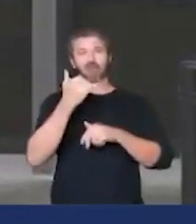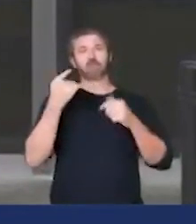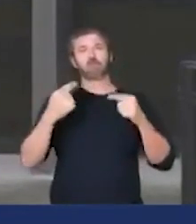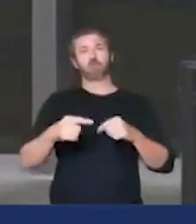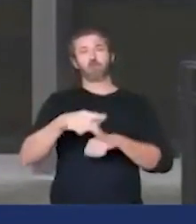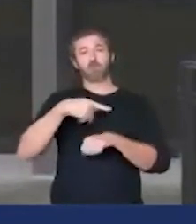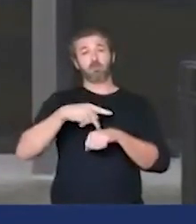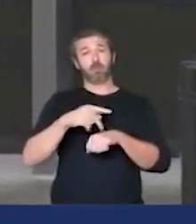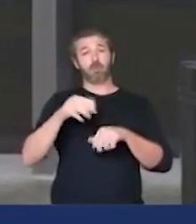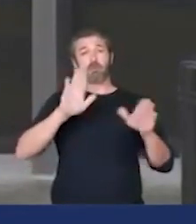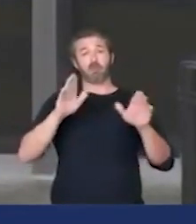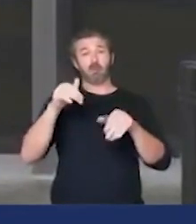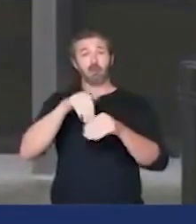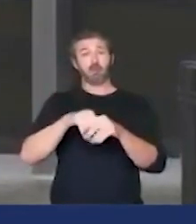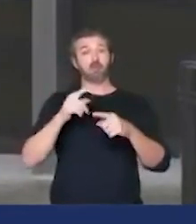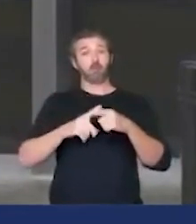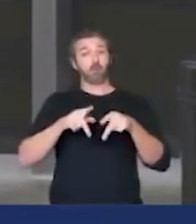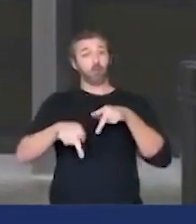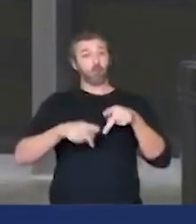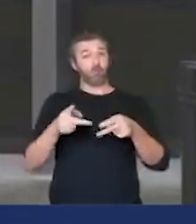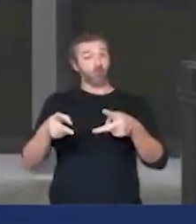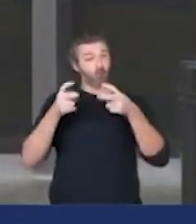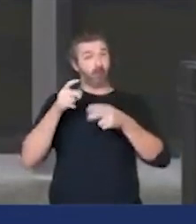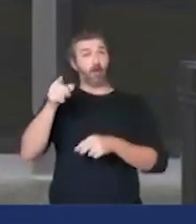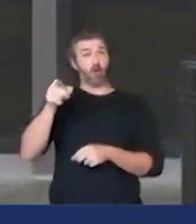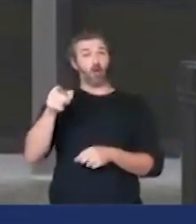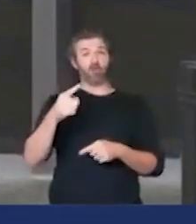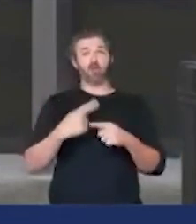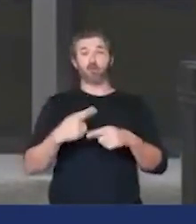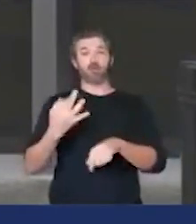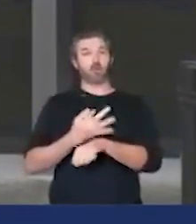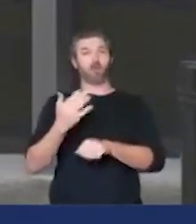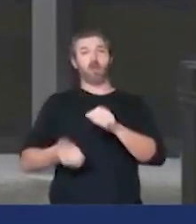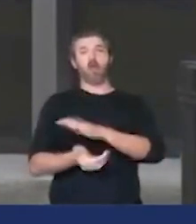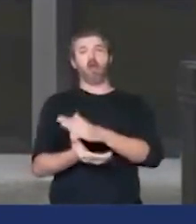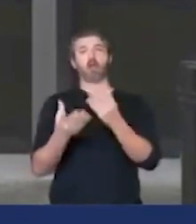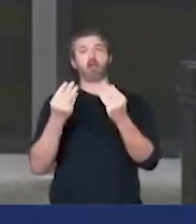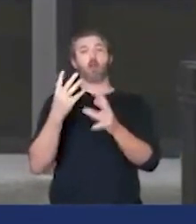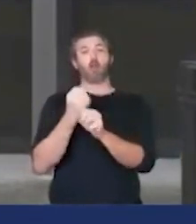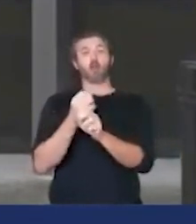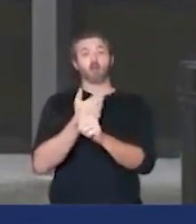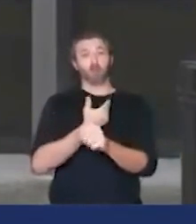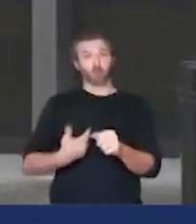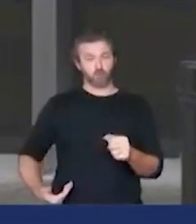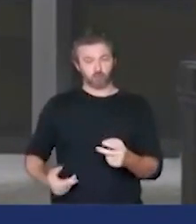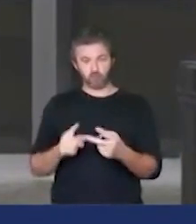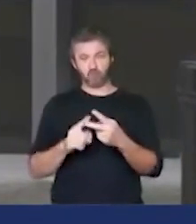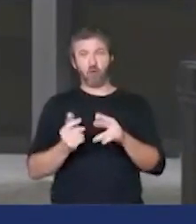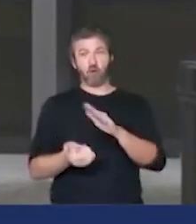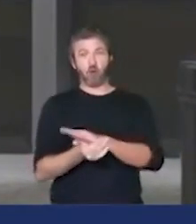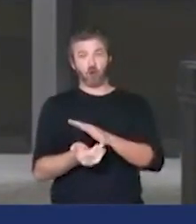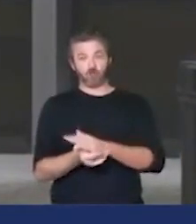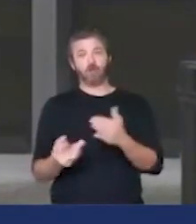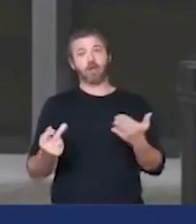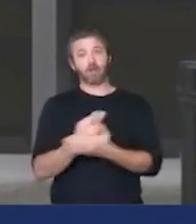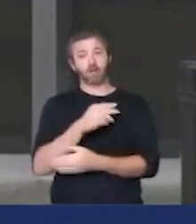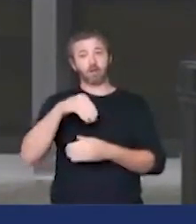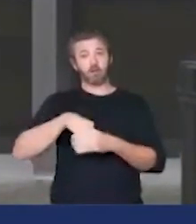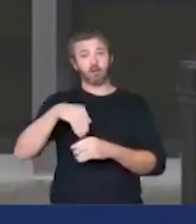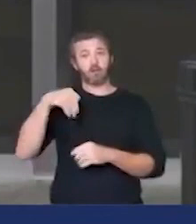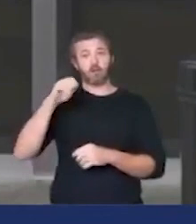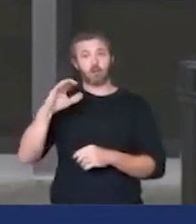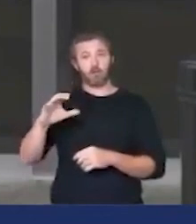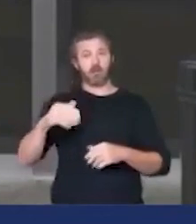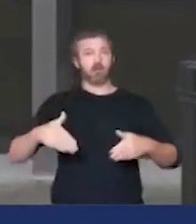eleições, porque sabe que o povo brasileiro vai cobrar a conta, porque não aguenta tanta corrupção com o orçamento público, corrupção que acontece no